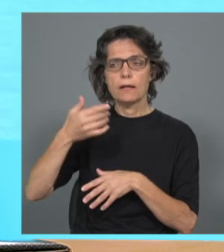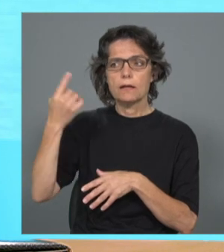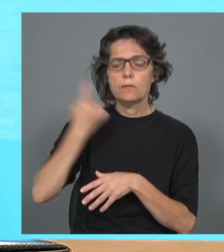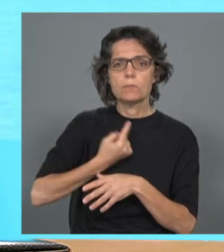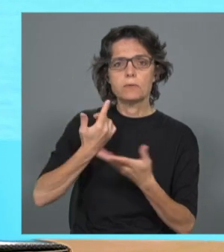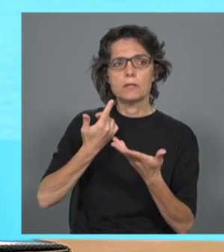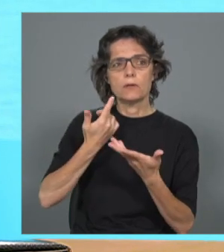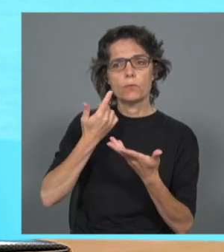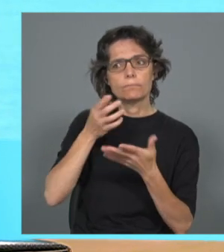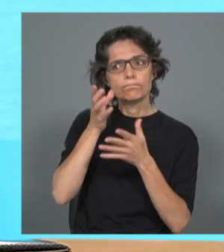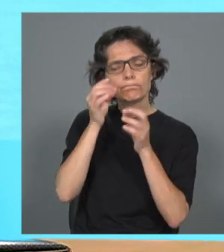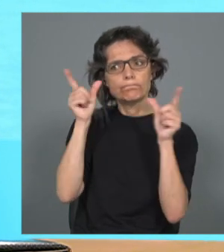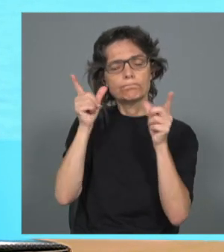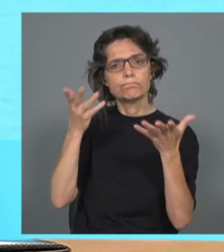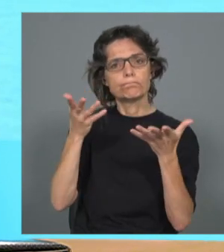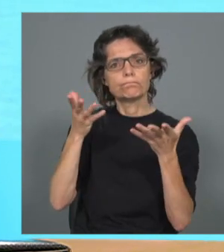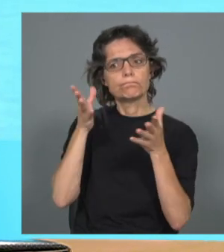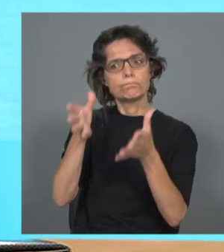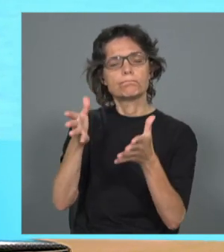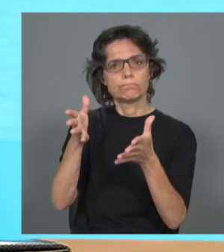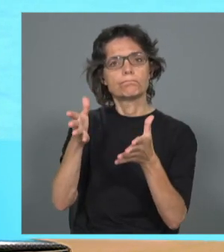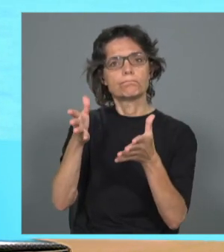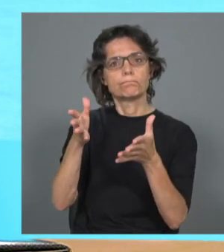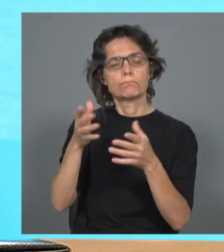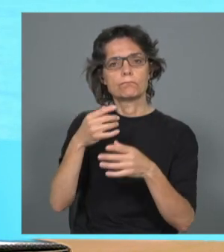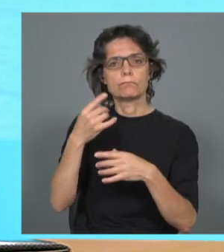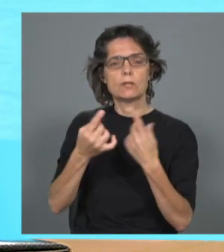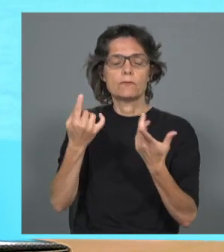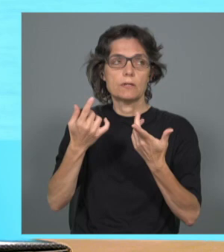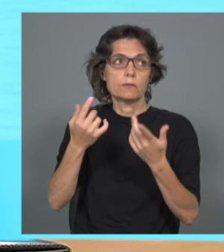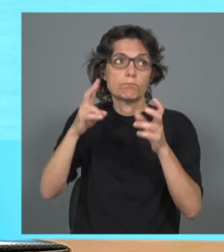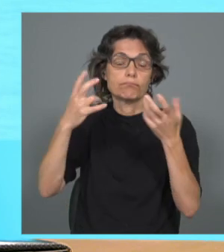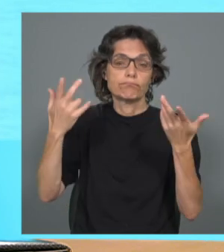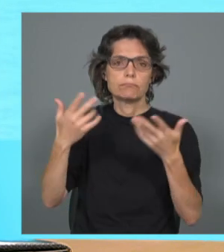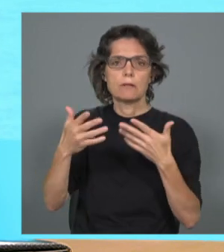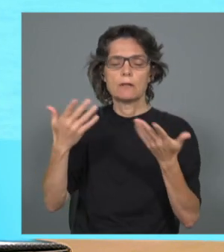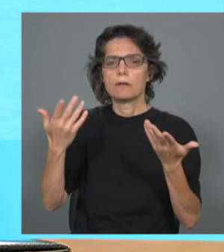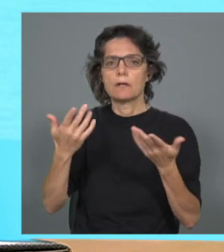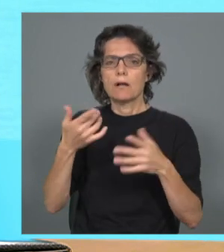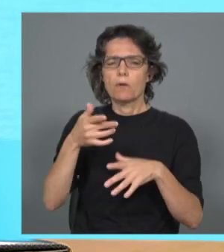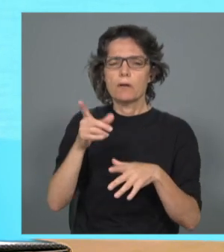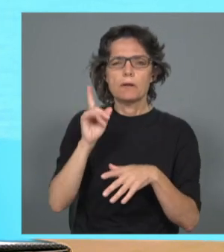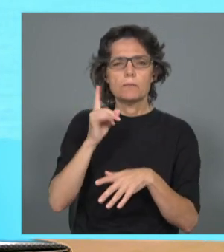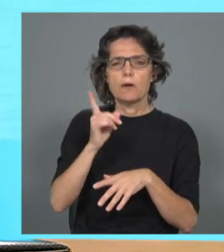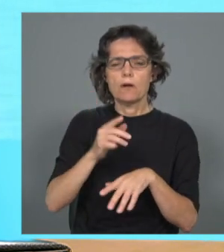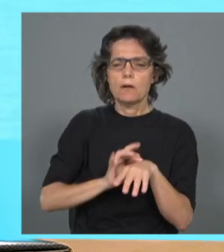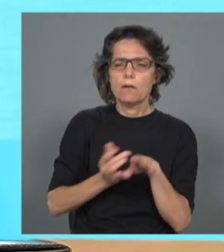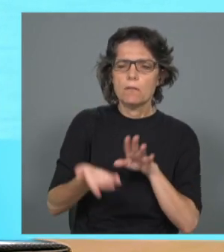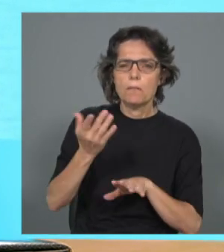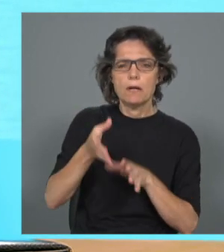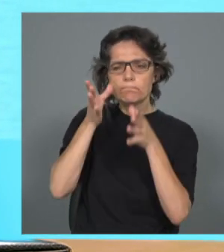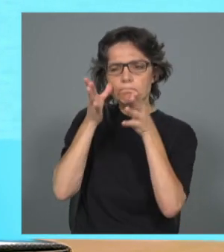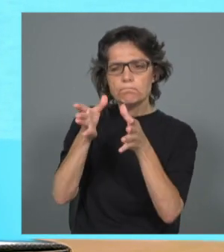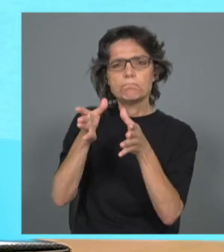diferente daquilo que às vezes são aqueles olhares mais distraídos, não é? Mais conscientes, mais concentrados,